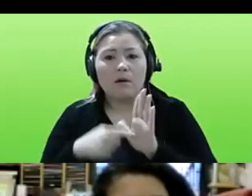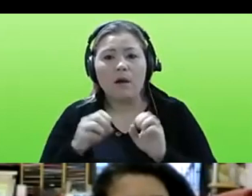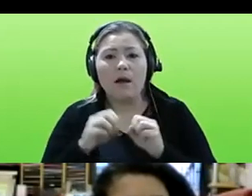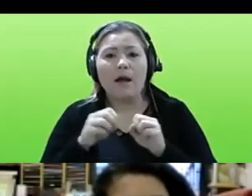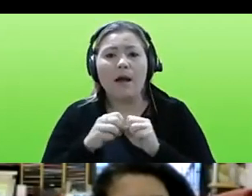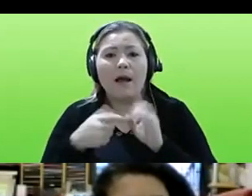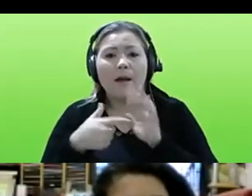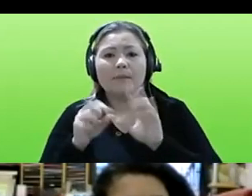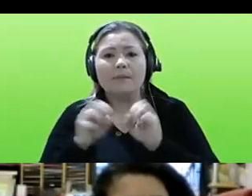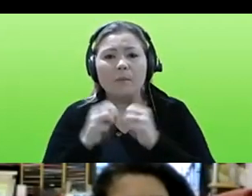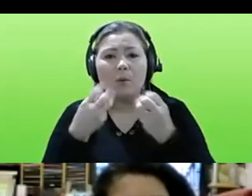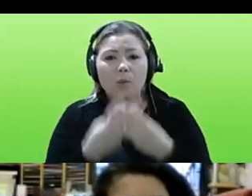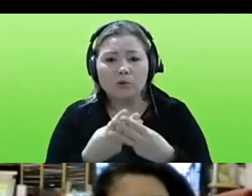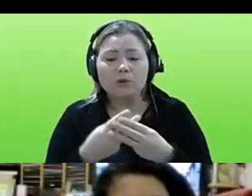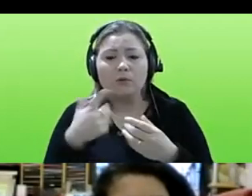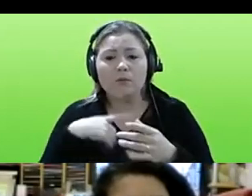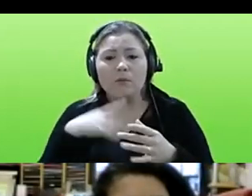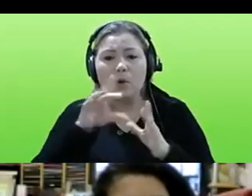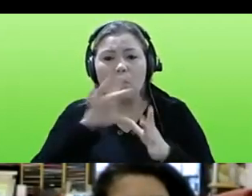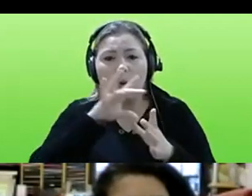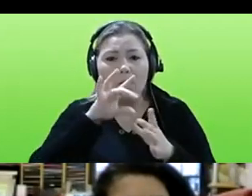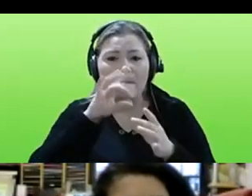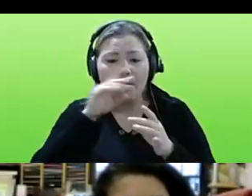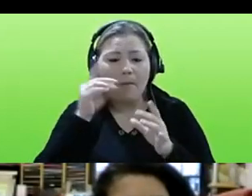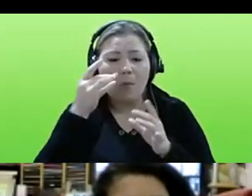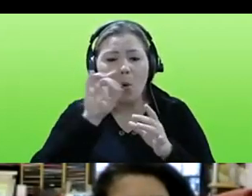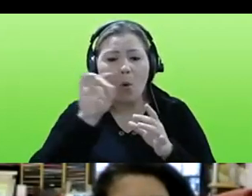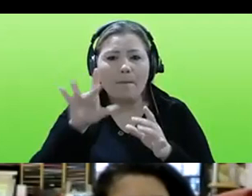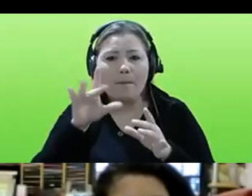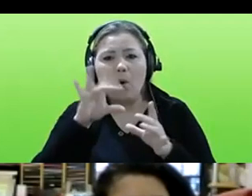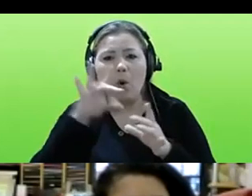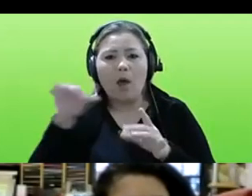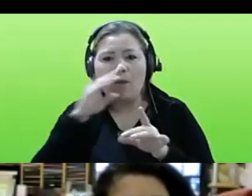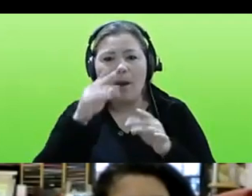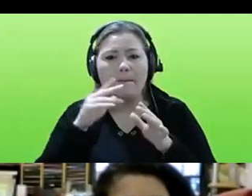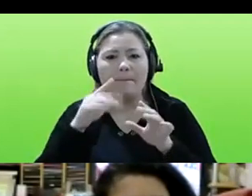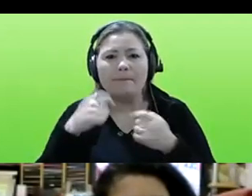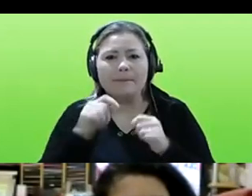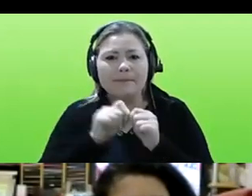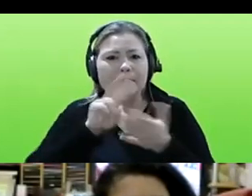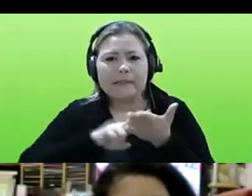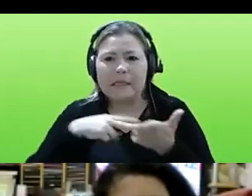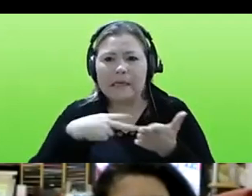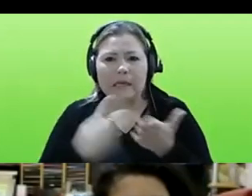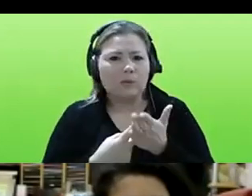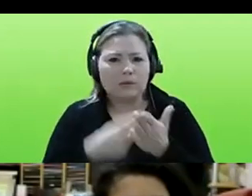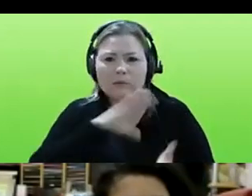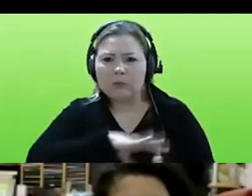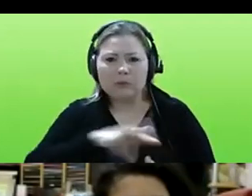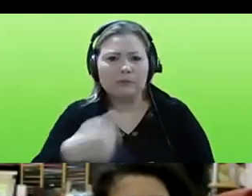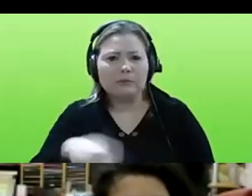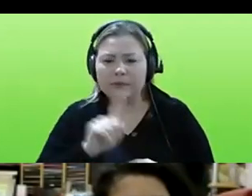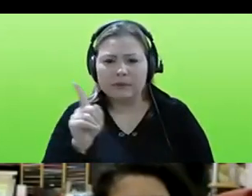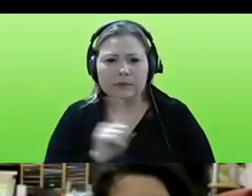pode copiar e colar passagens. Não precisa se dar o trabalho de traduzir para o português, não é